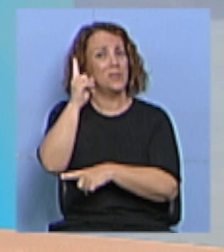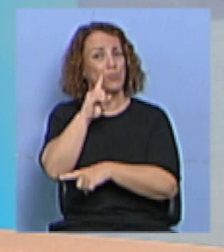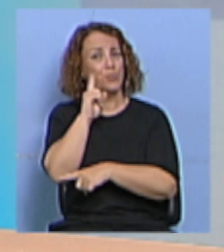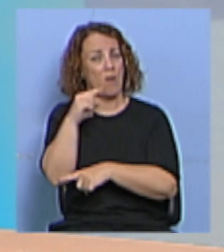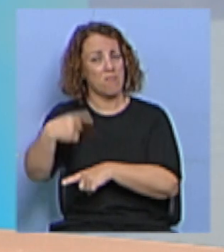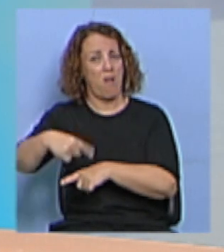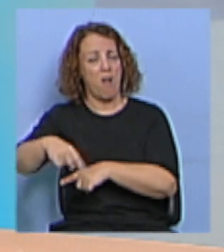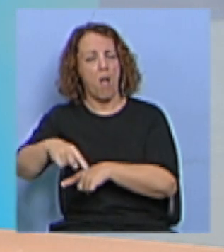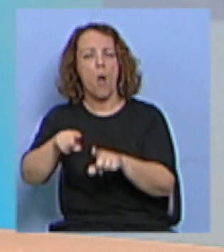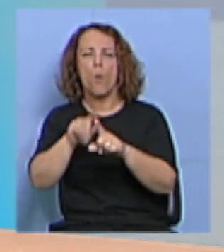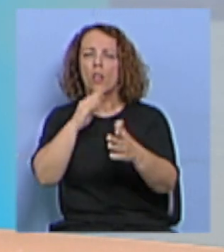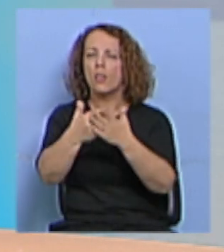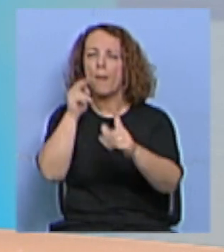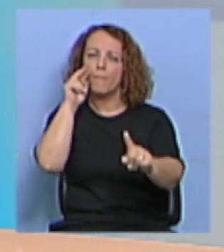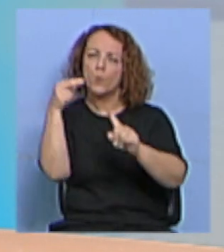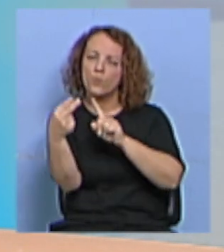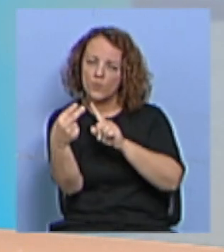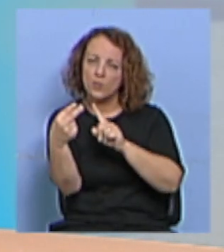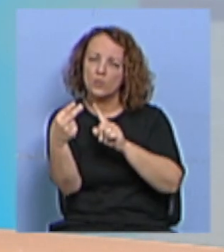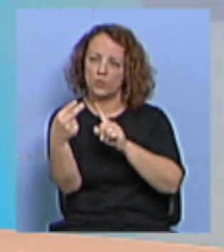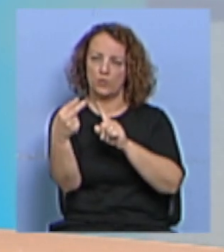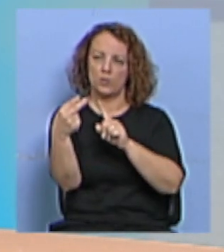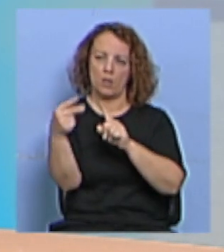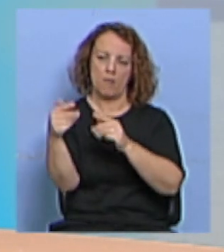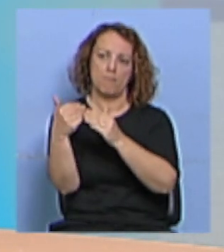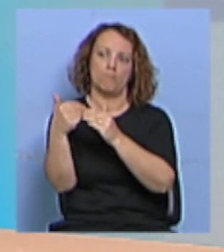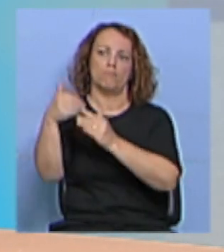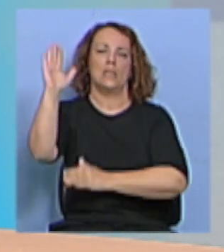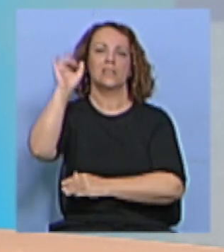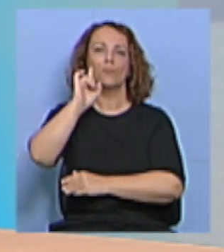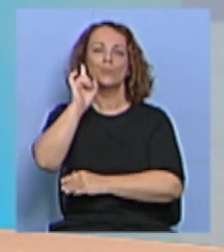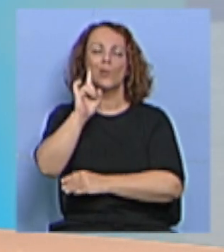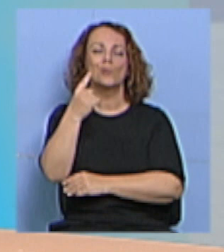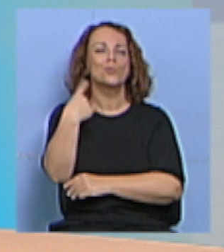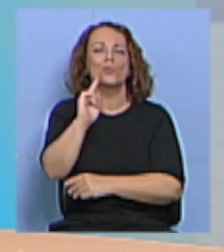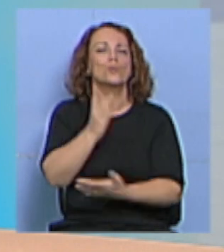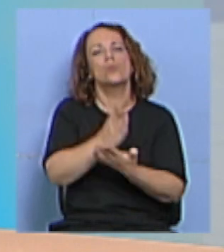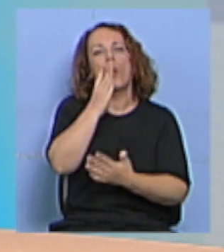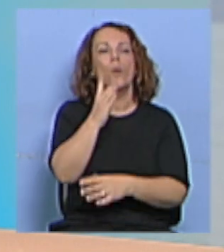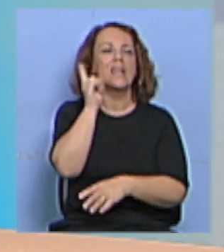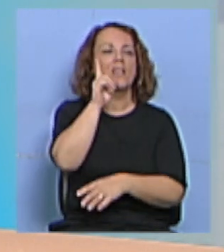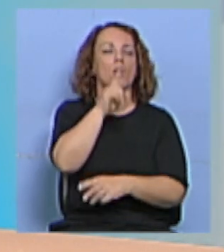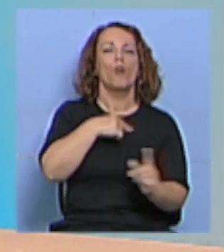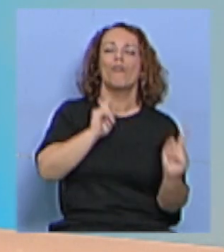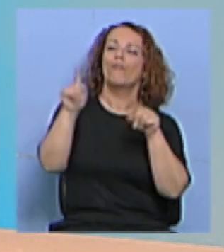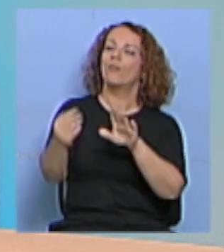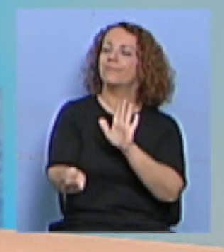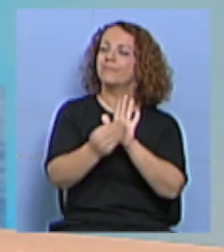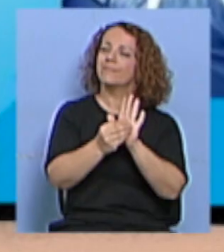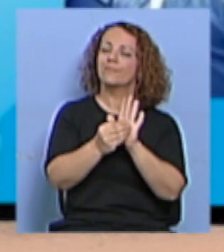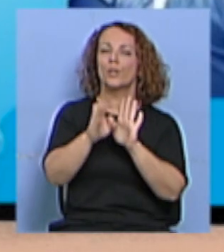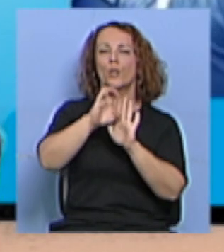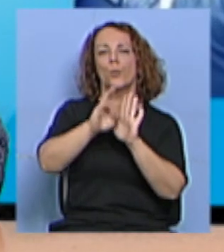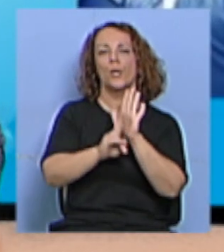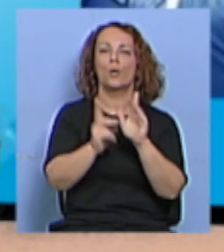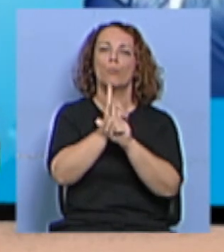um ponto de vista que vai e que supera em larga medida o simples interesse de condimentar um currículo.